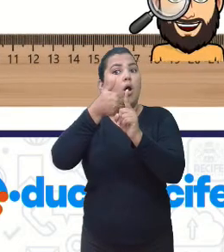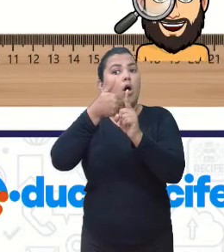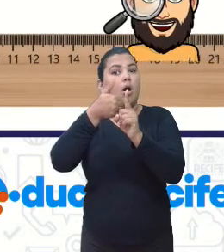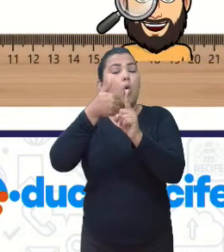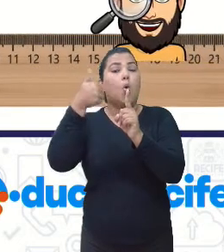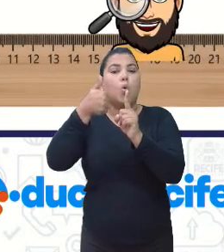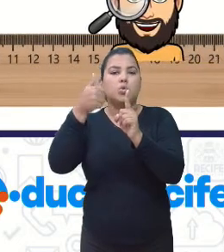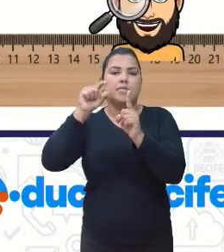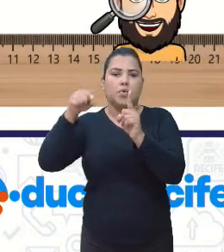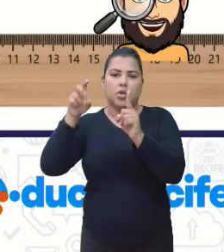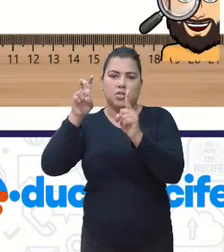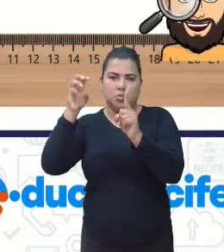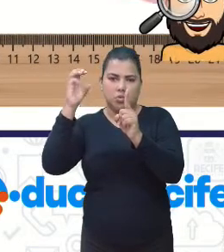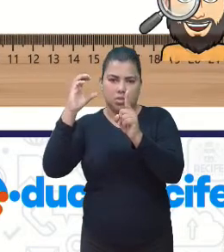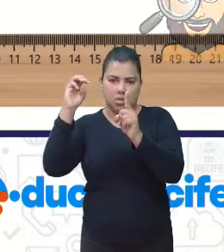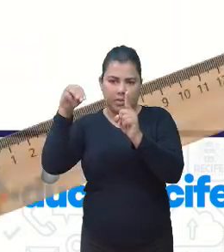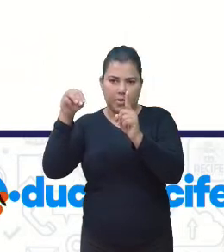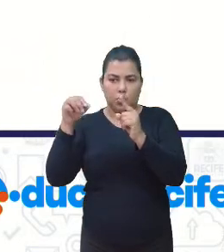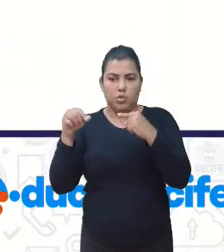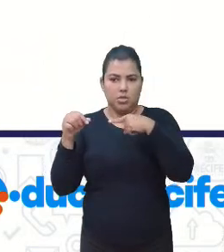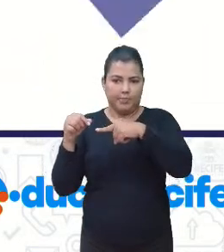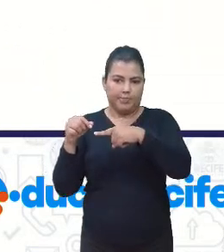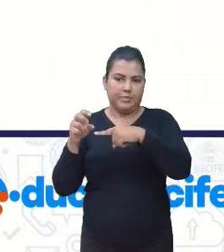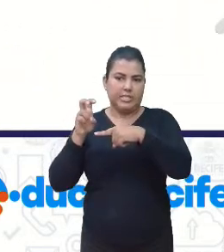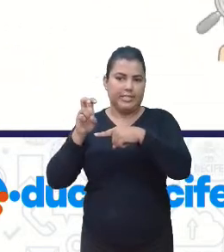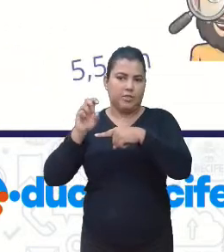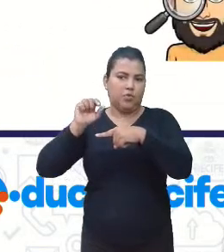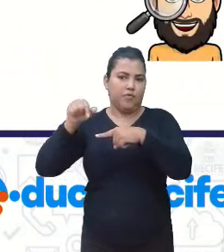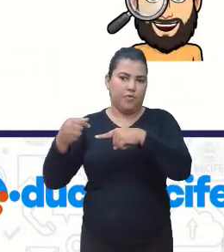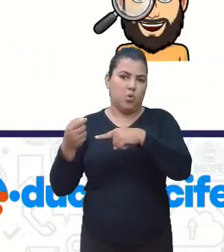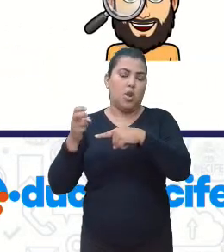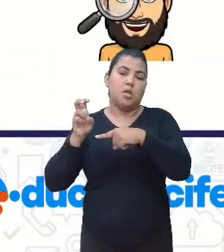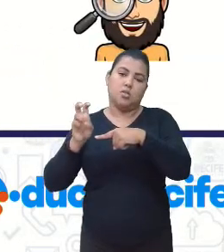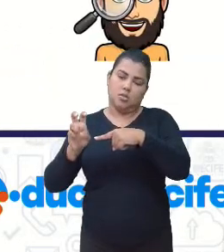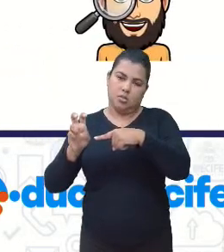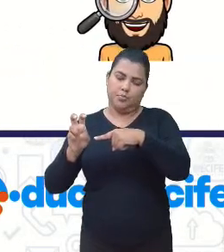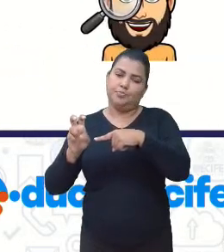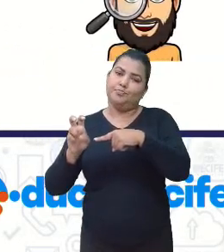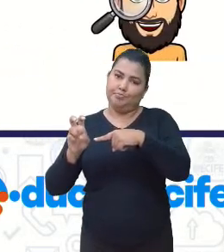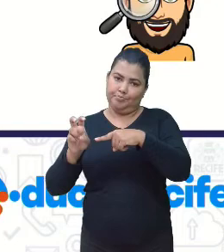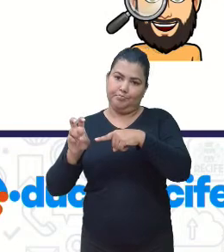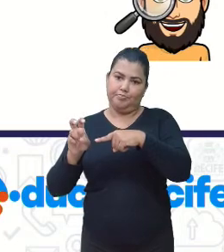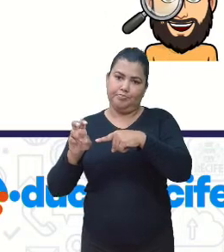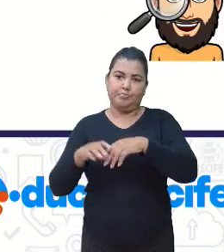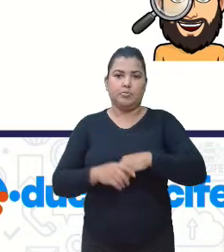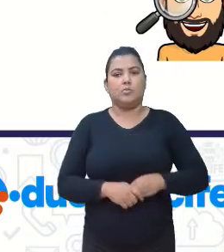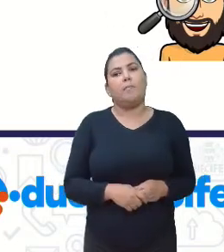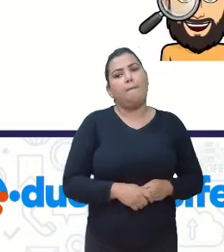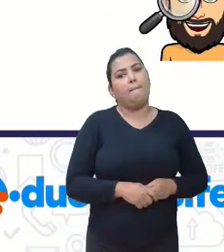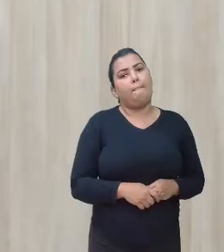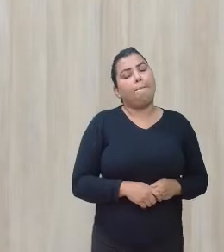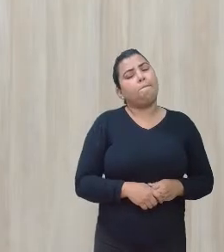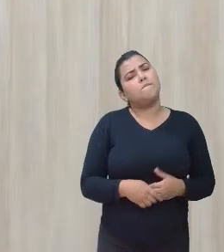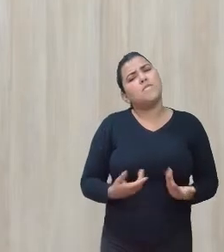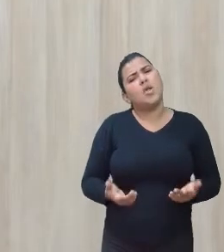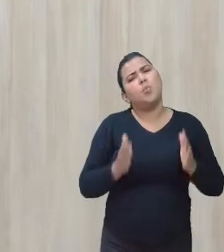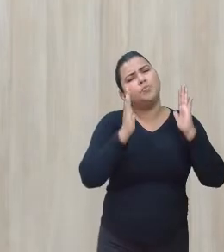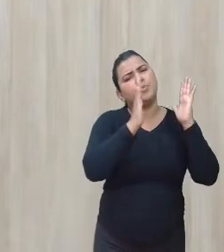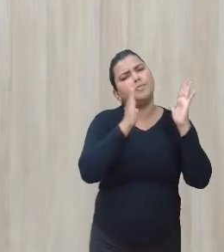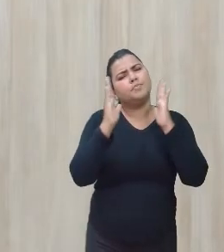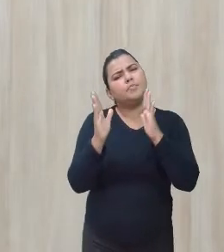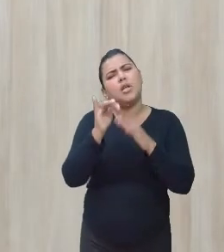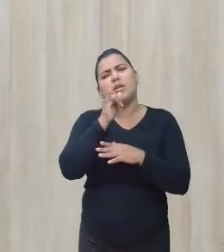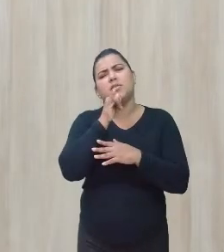exatamente 11,5 e 5,5 de largura, tá certo? Então, a partir daí,